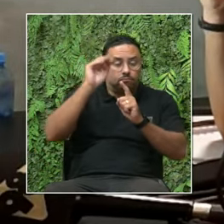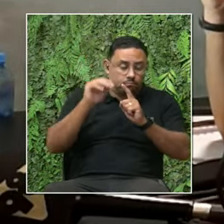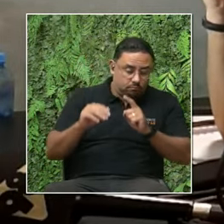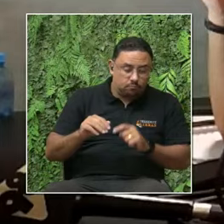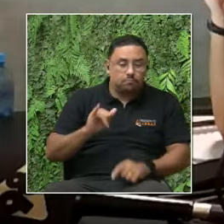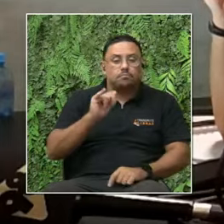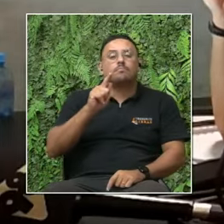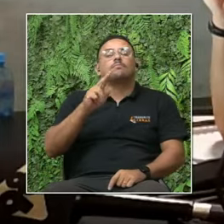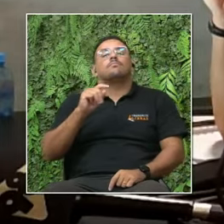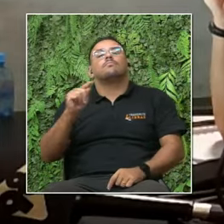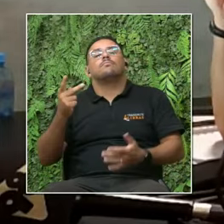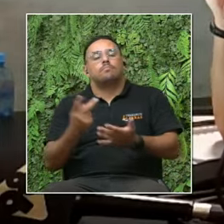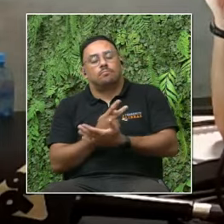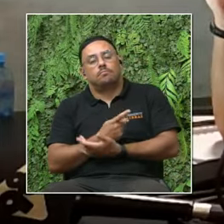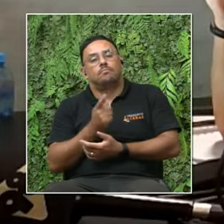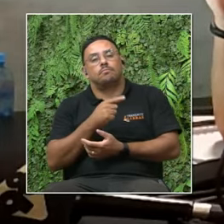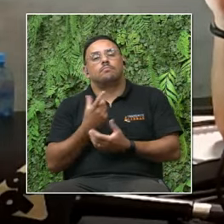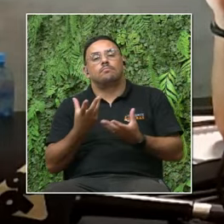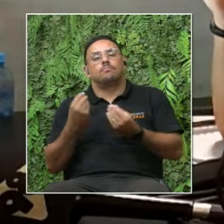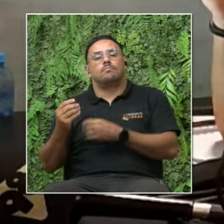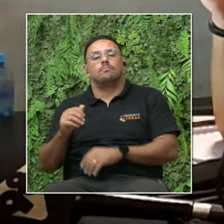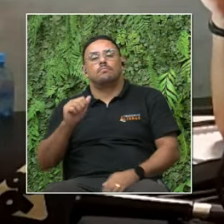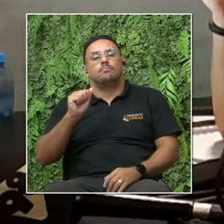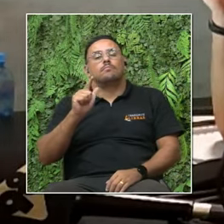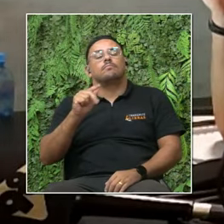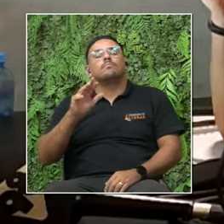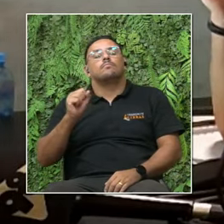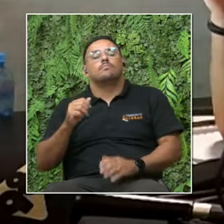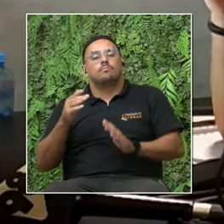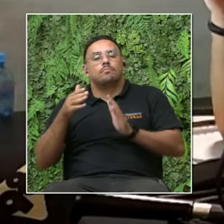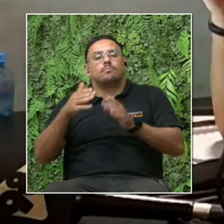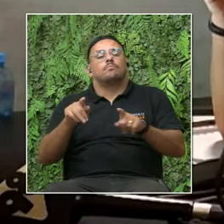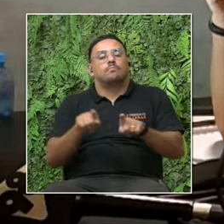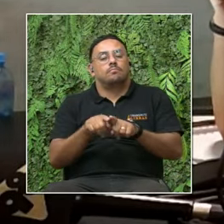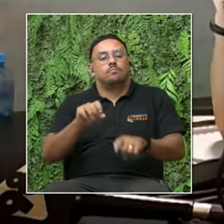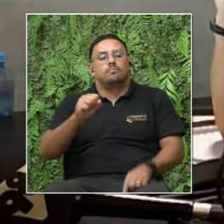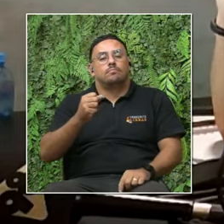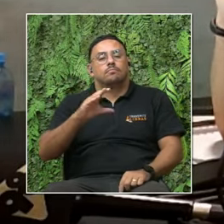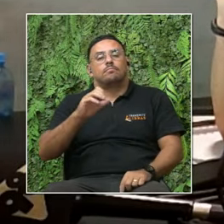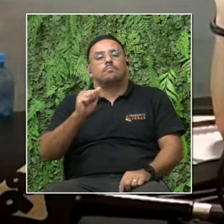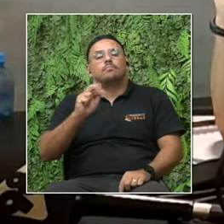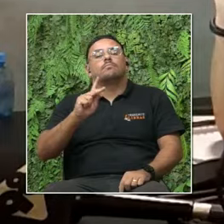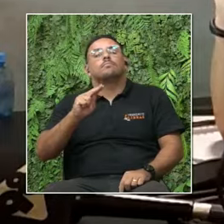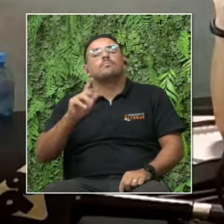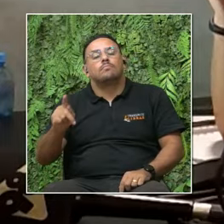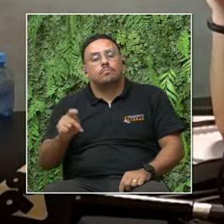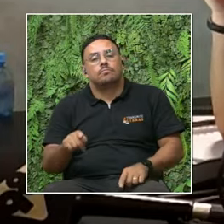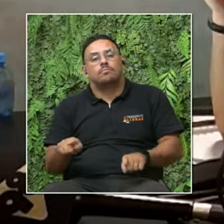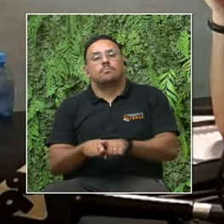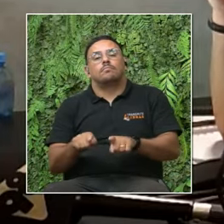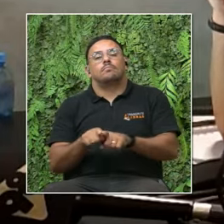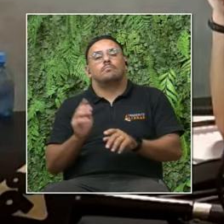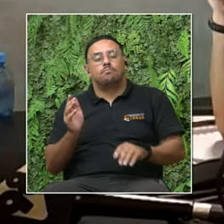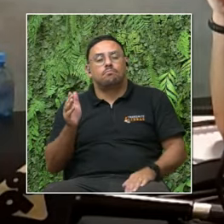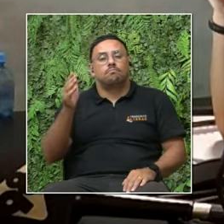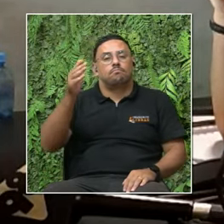Rabelo vamos ver o que acontece mas acho que tá muito pro garoto Alisson de repente também pro escarpa né já na reta final para meter uma bola colocar a turma na cara